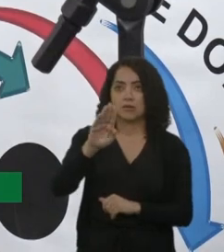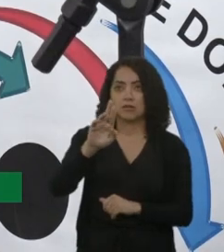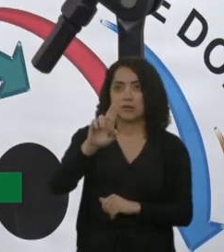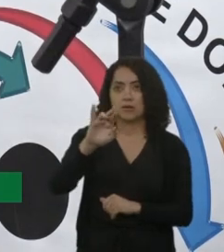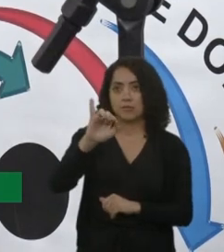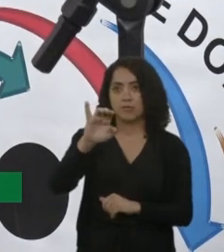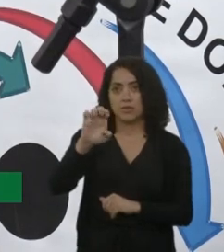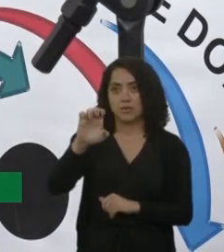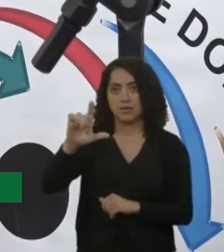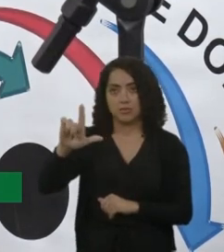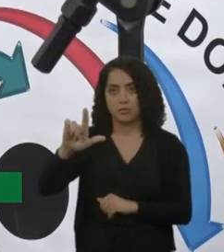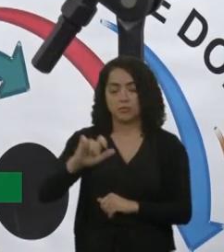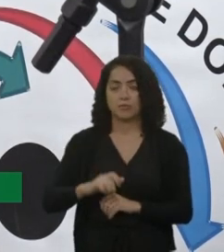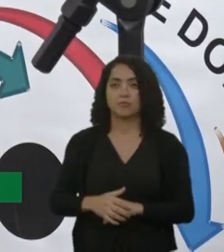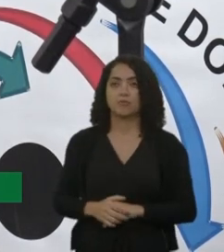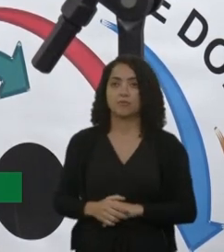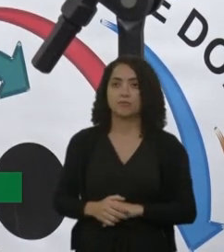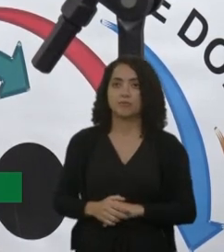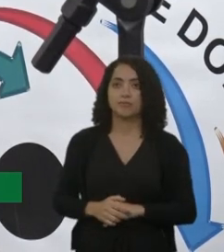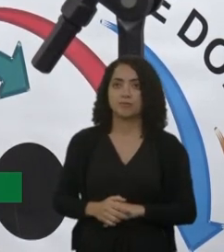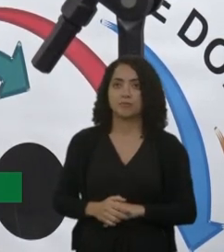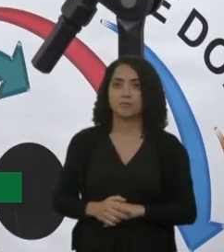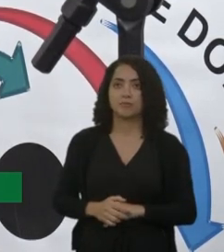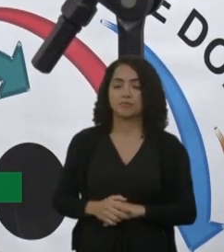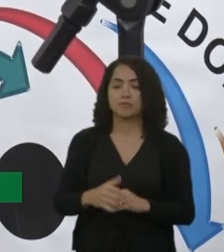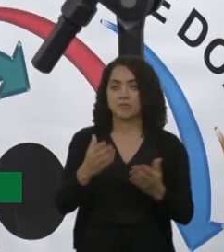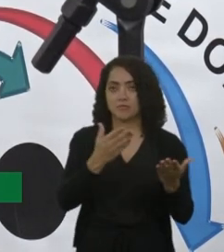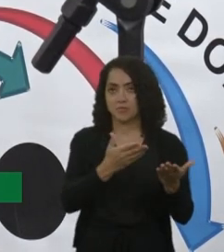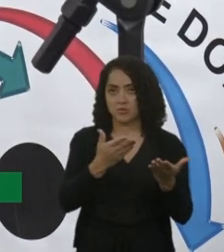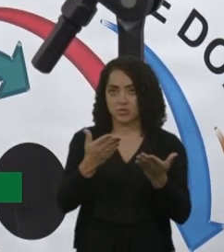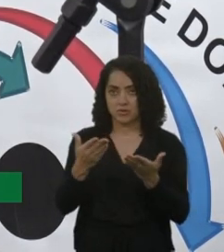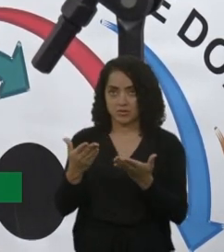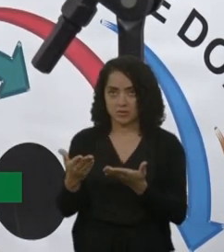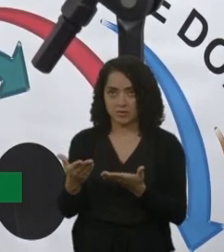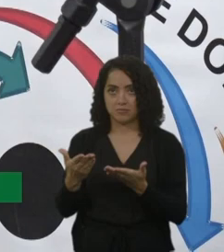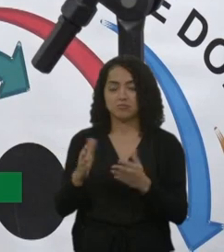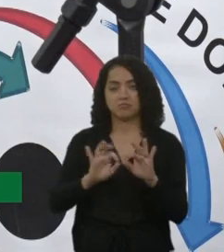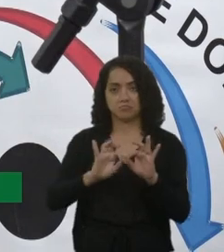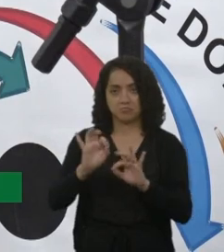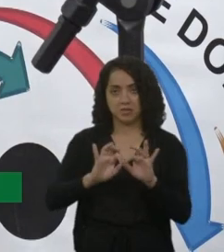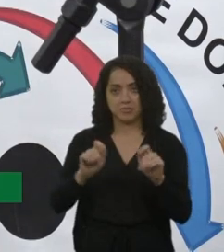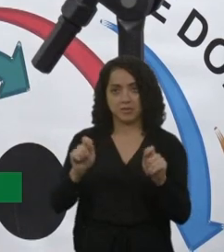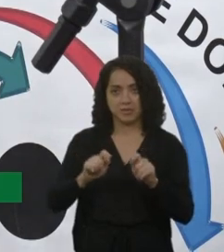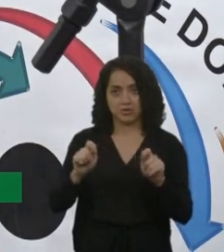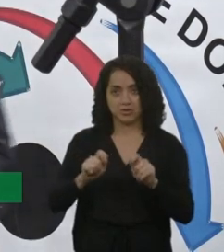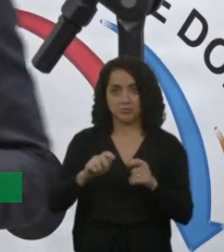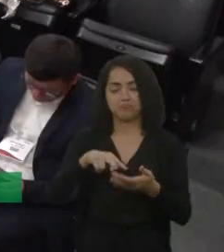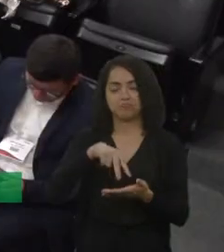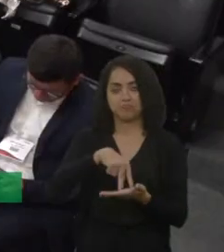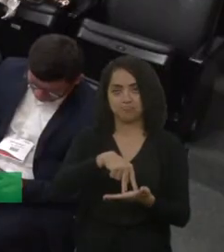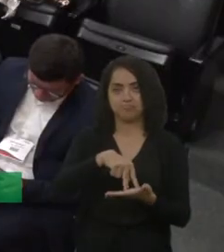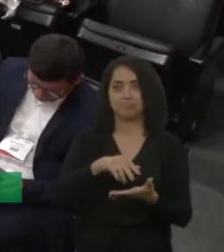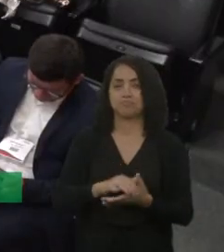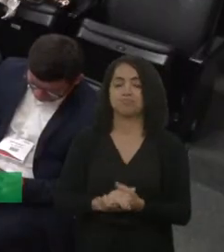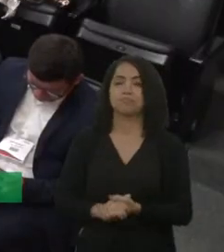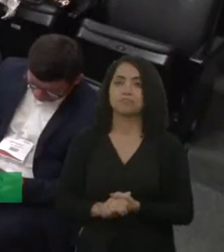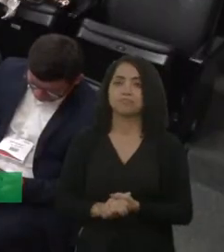Gabrielzinho. Jaqueline Reginato, está preparada? O microfone é todo seu.